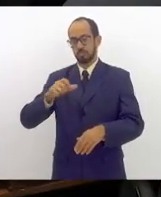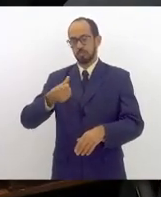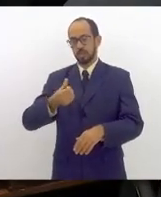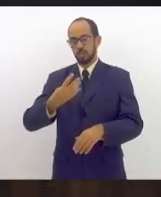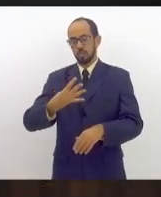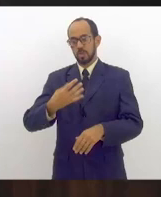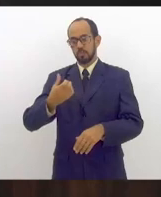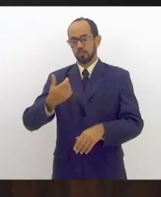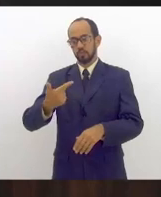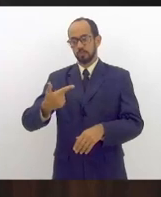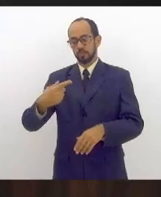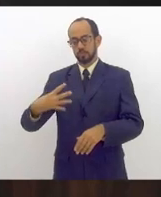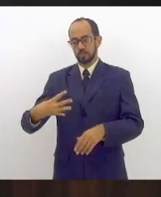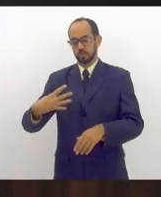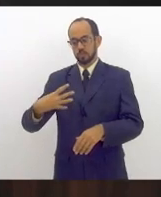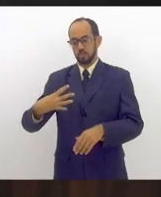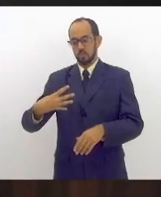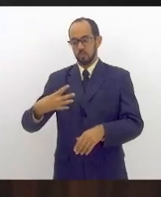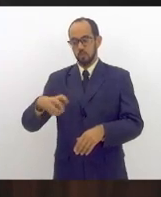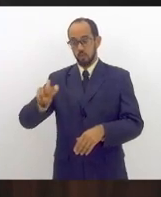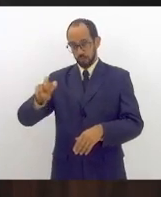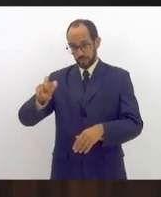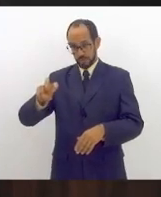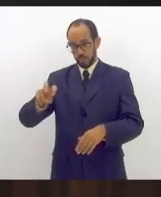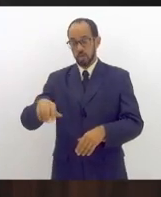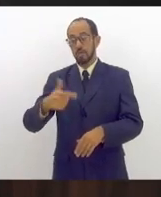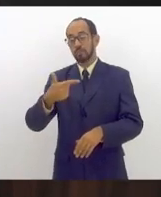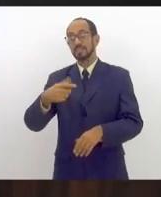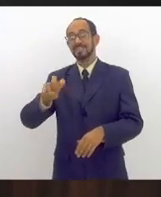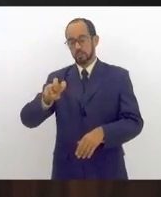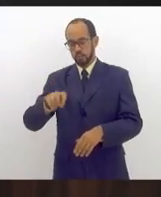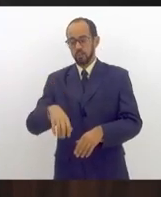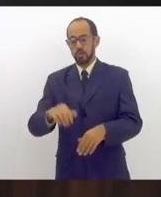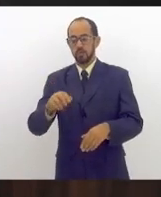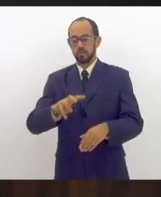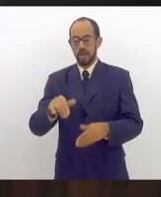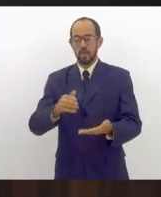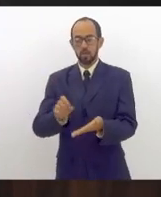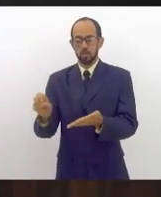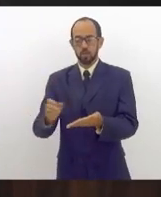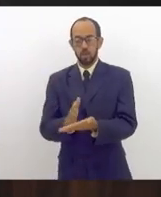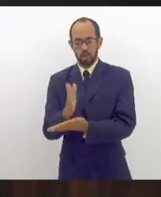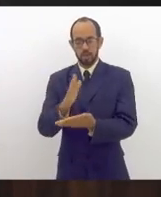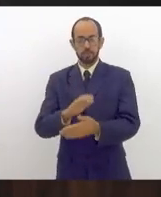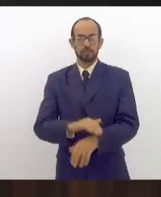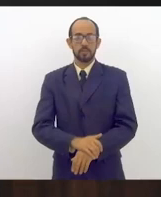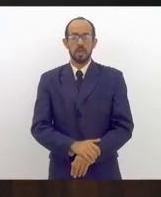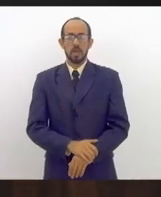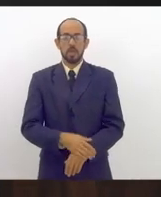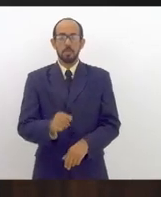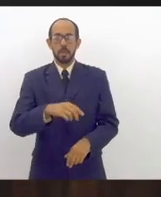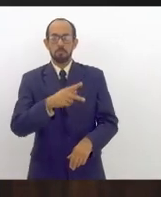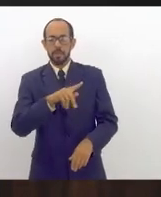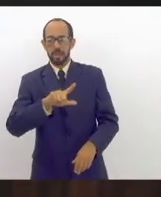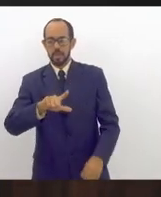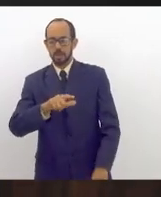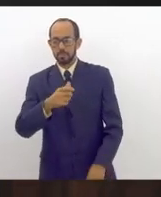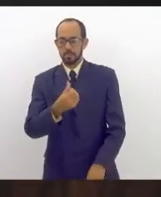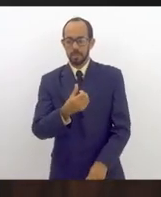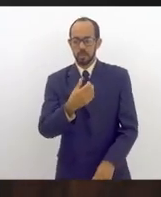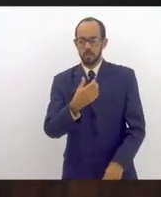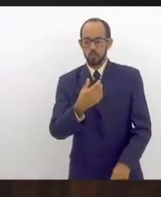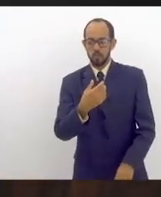22. Senhores que aprovam, permaneçam como estão aprovados. Vai a autógrafo. Em regime de urgência, em discussão única, projeto de lei 6469 de